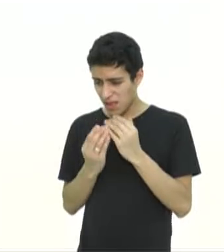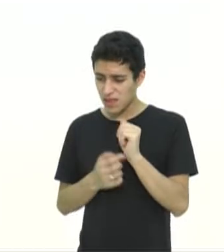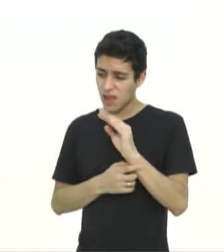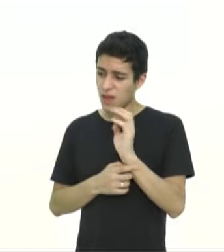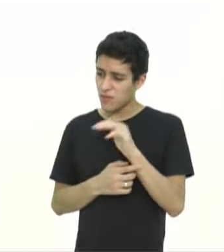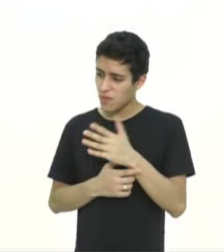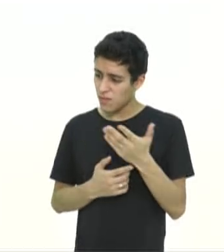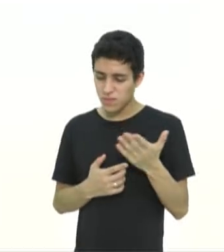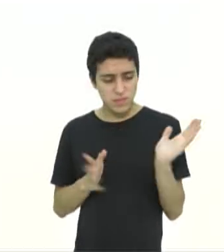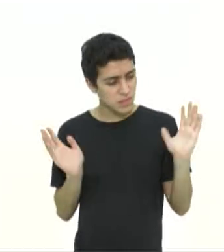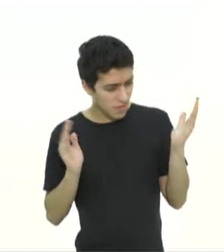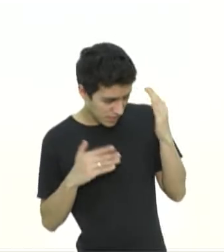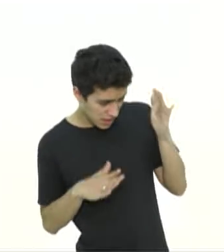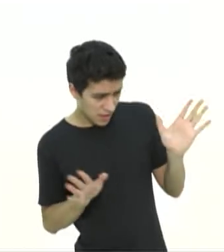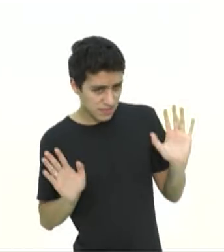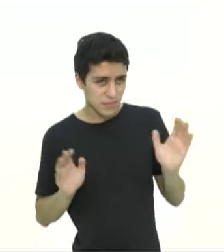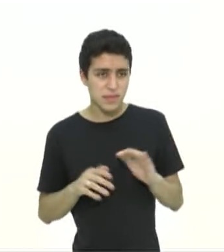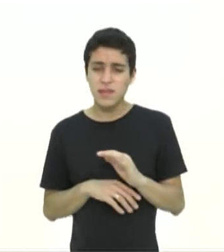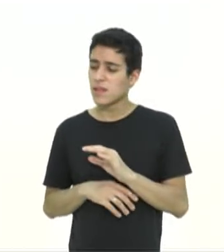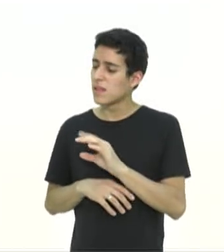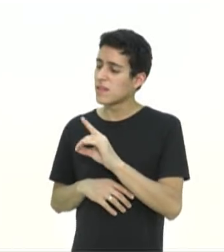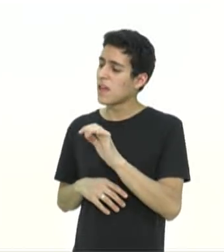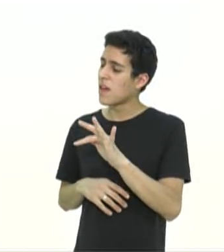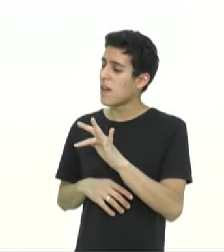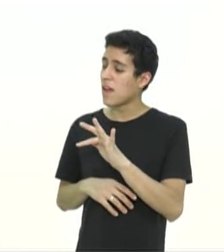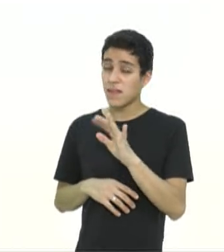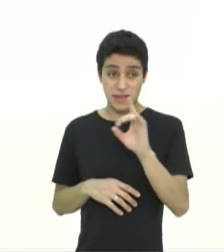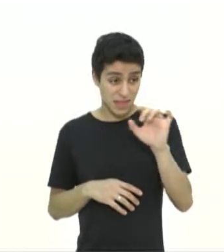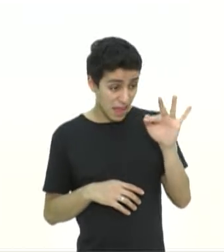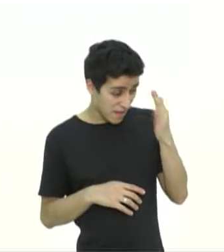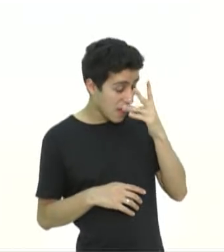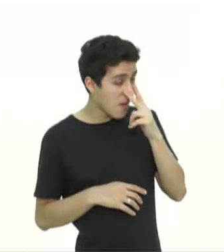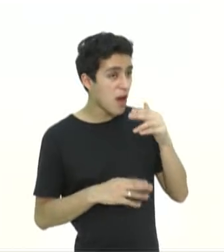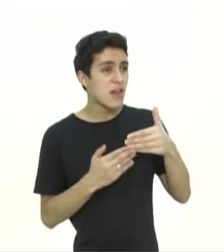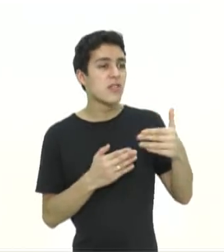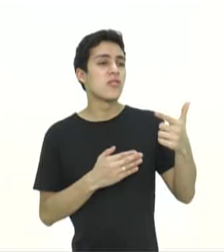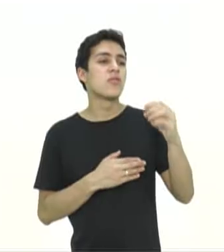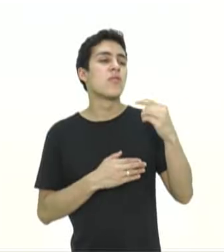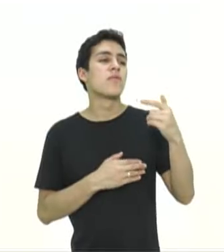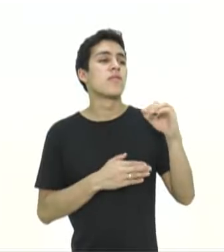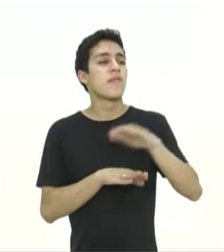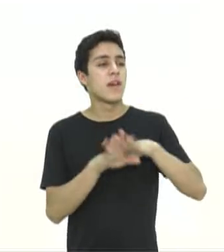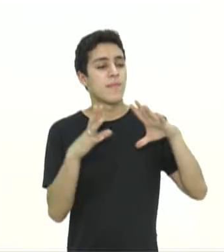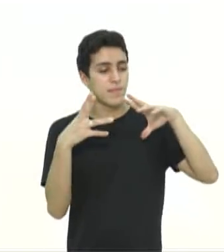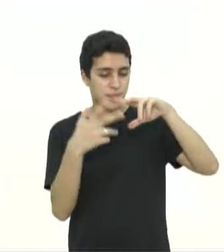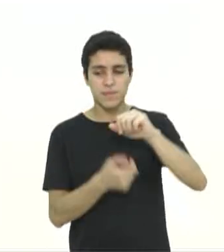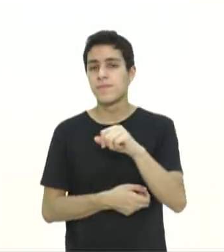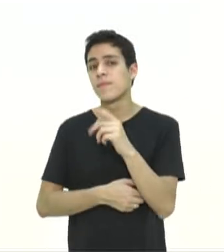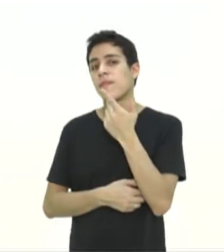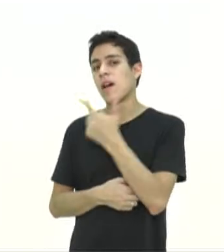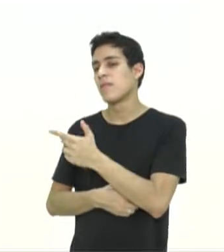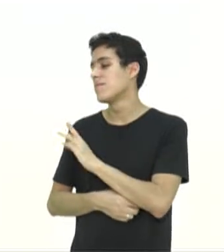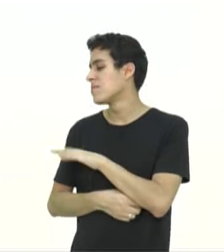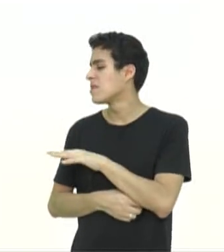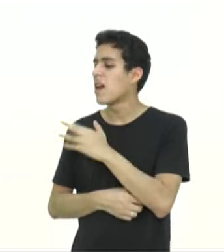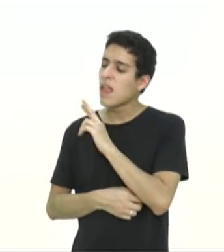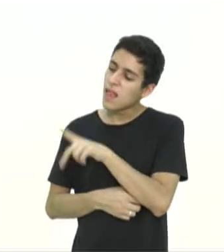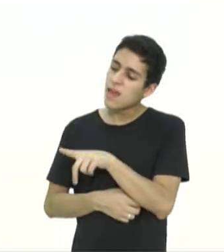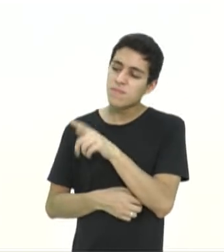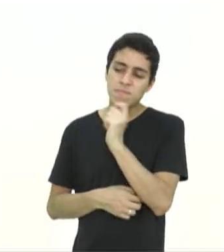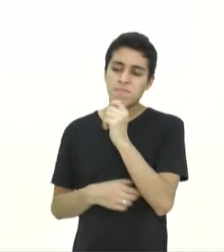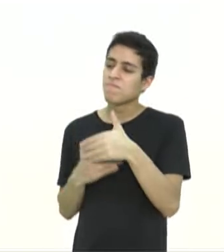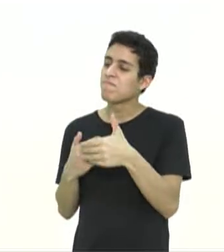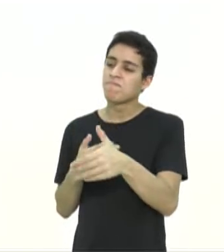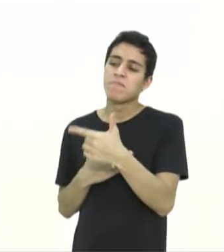atum? Aí ele diz: não, valeu. Def, eu acho que o mundo vai acabar em 2020. E aí o Def fala: relaxa, mano, o mundo não